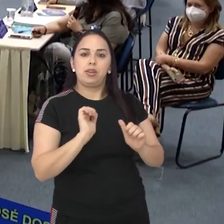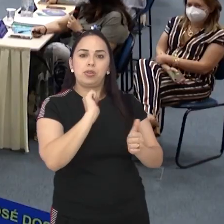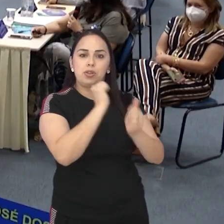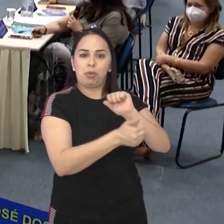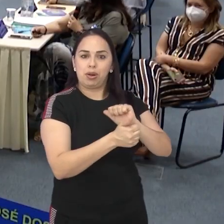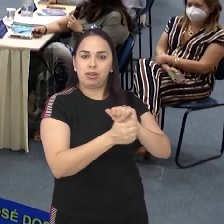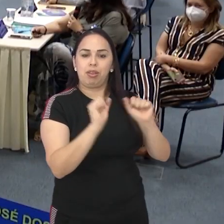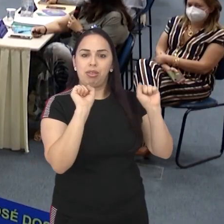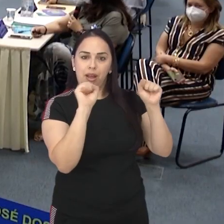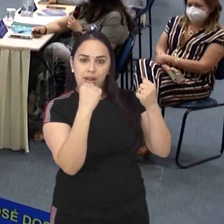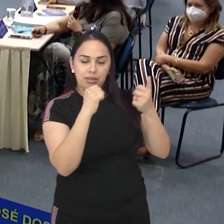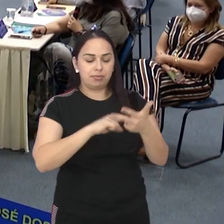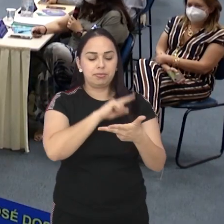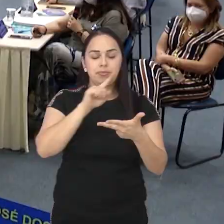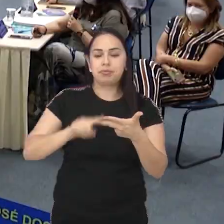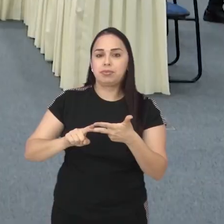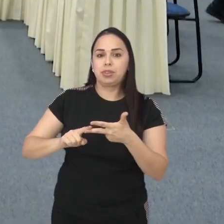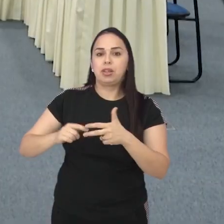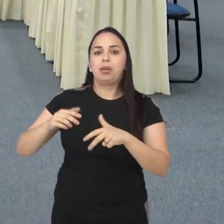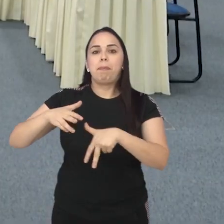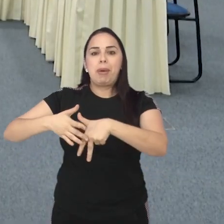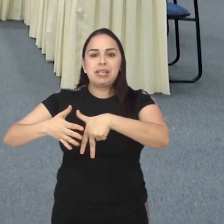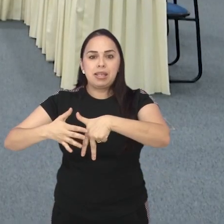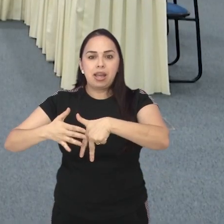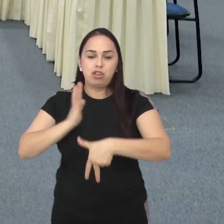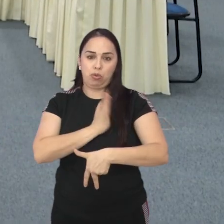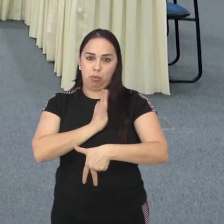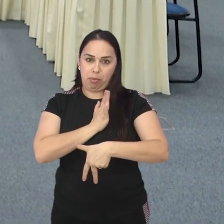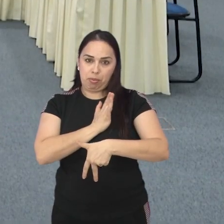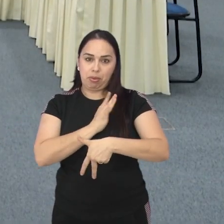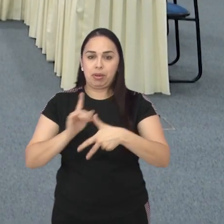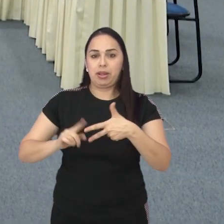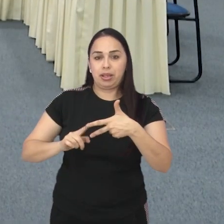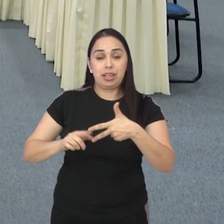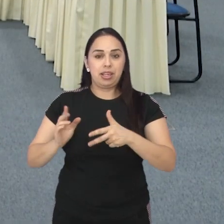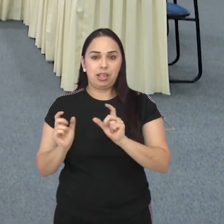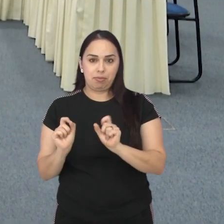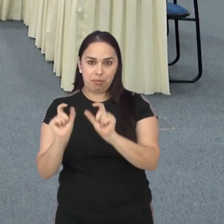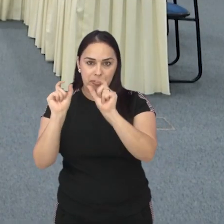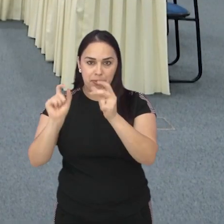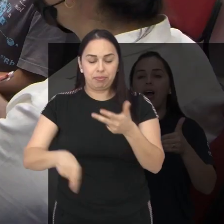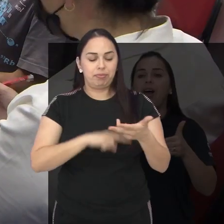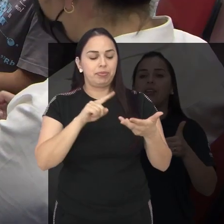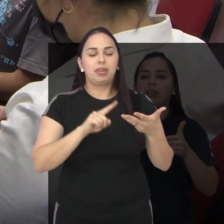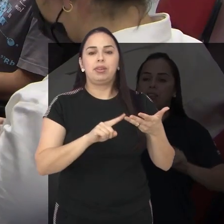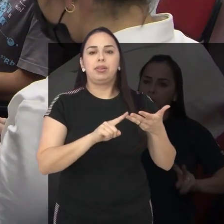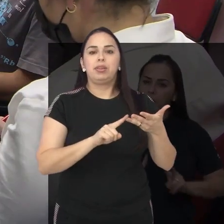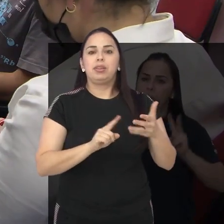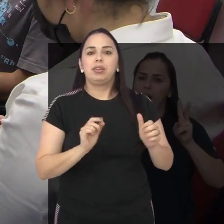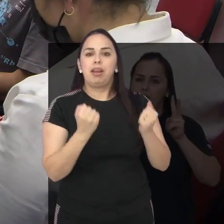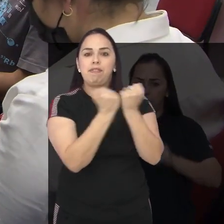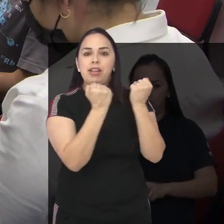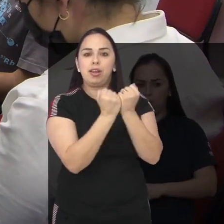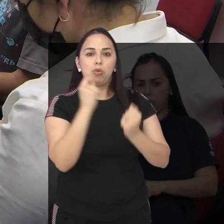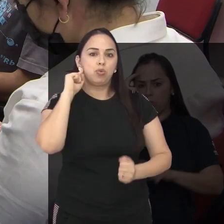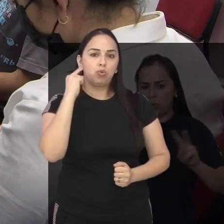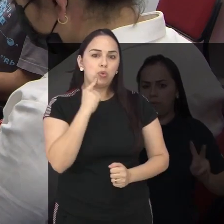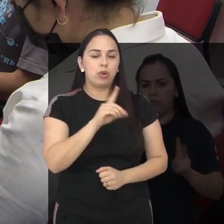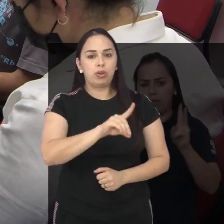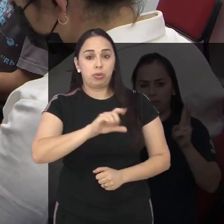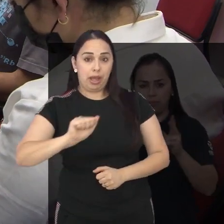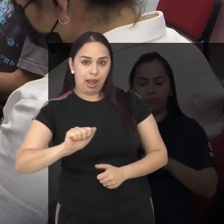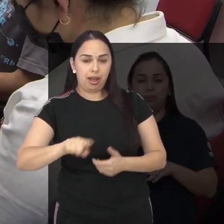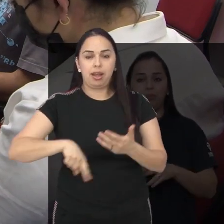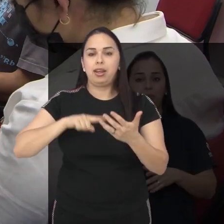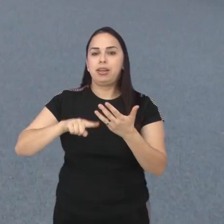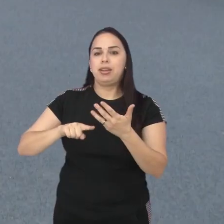do Esporte e da Educação Física, em apoio ao paciente oncológico e cardiológico, em defesa do deficiente auditivo e